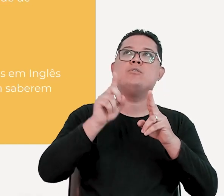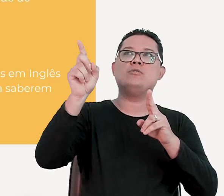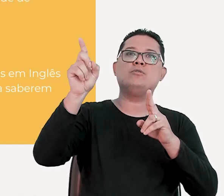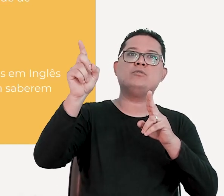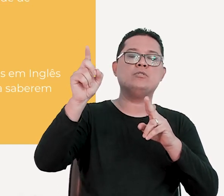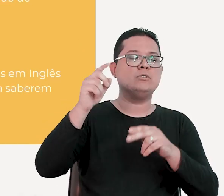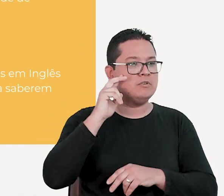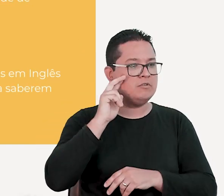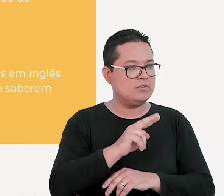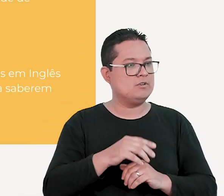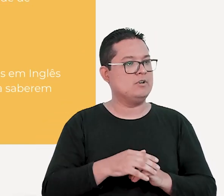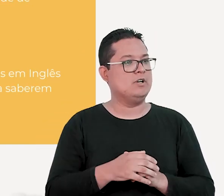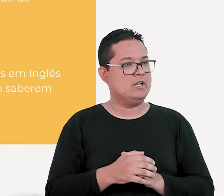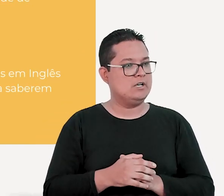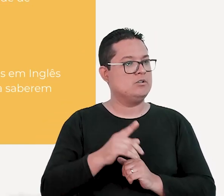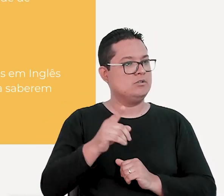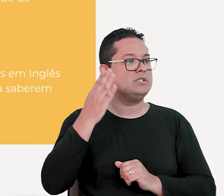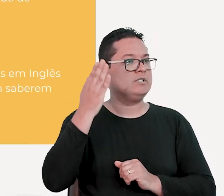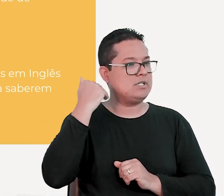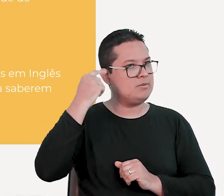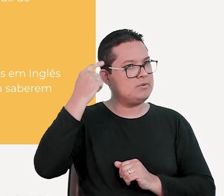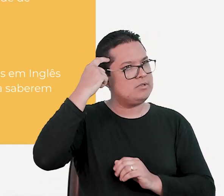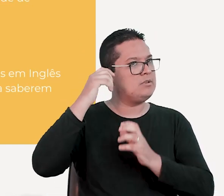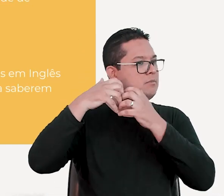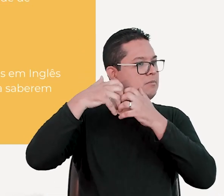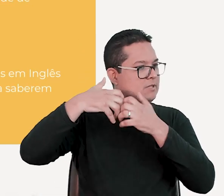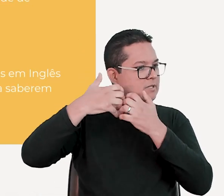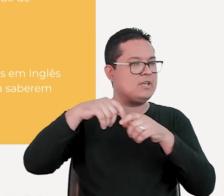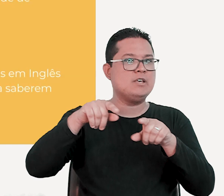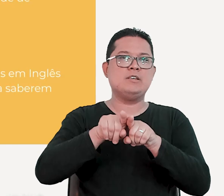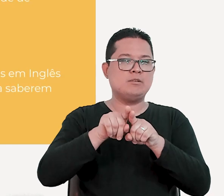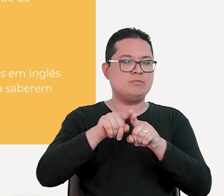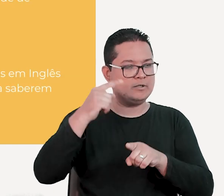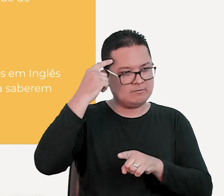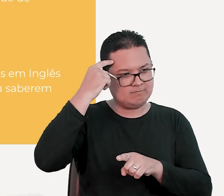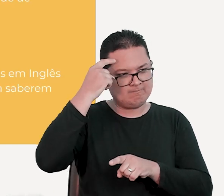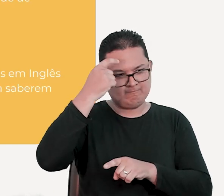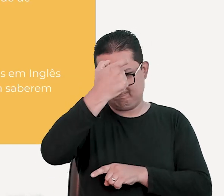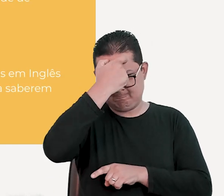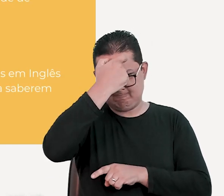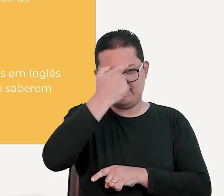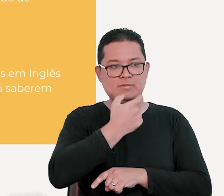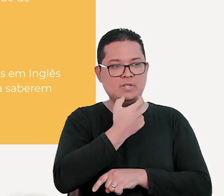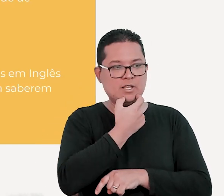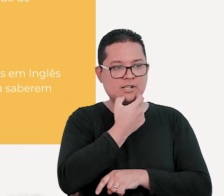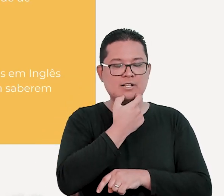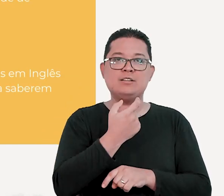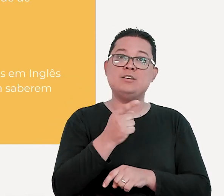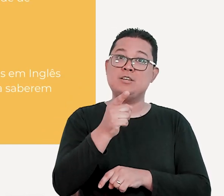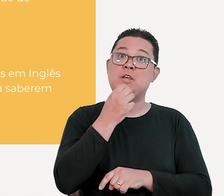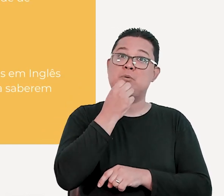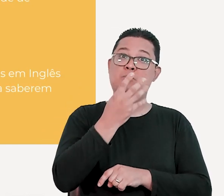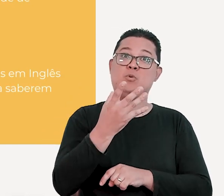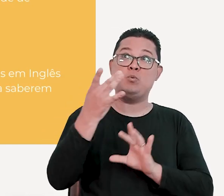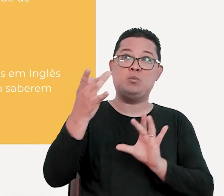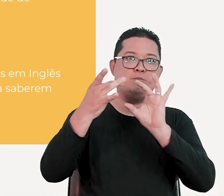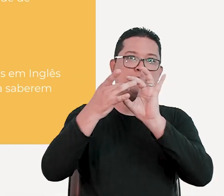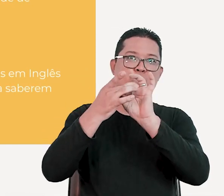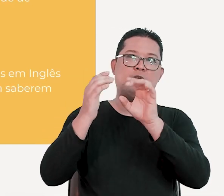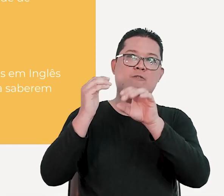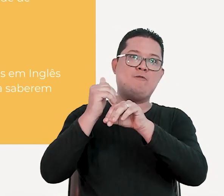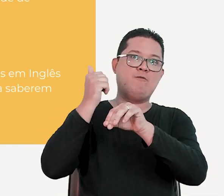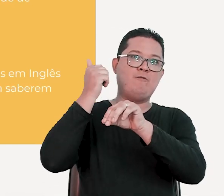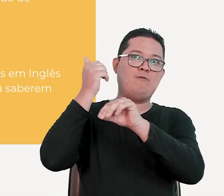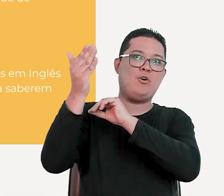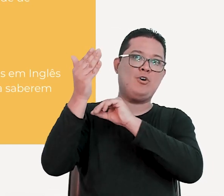pensar e raciocinar em inglês. Se conecta com as pessoas de fora, que afinal esse vai ser o seu começo